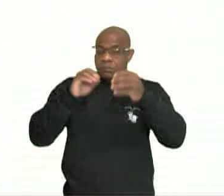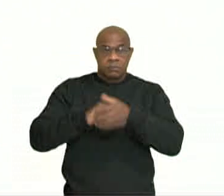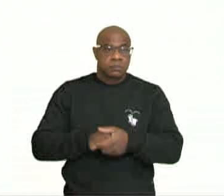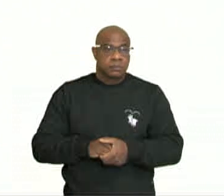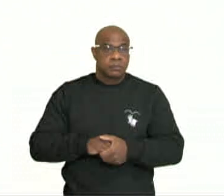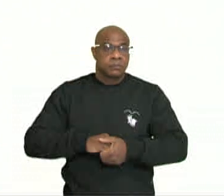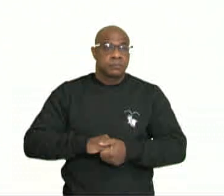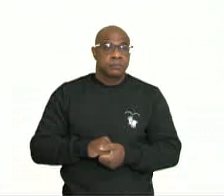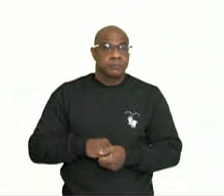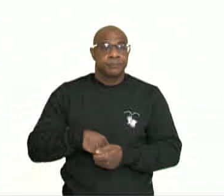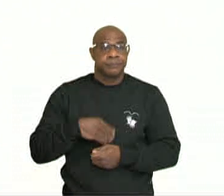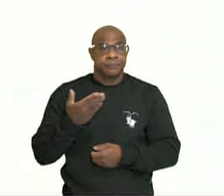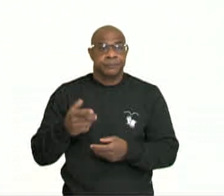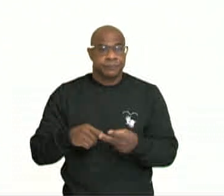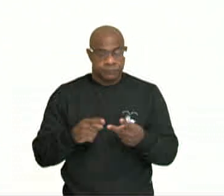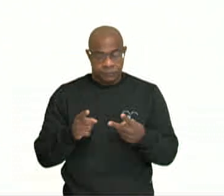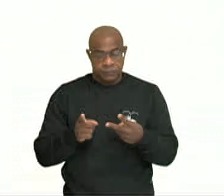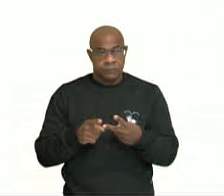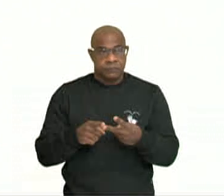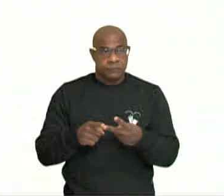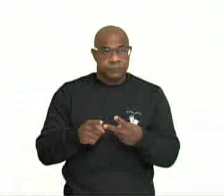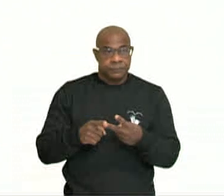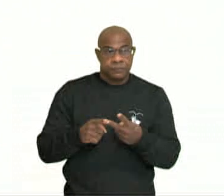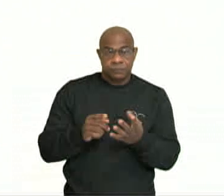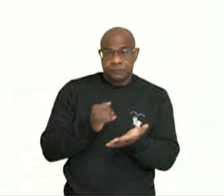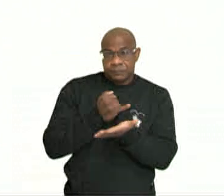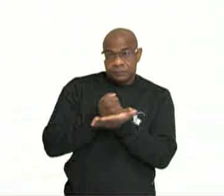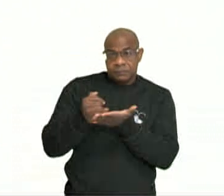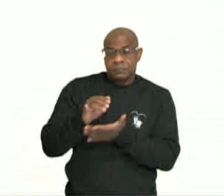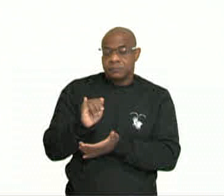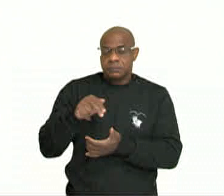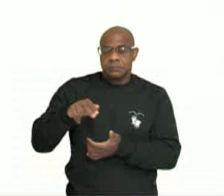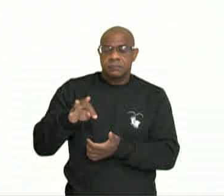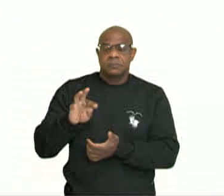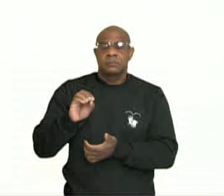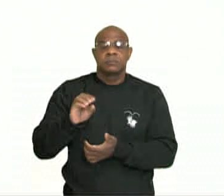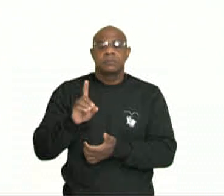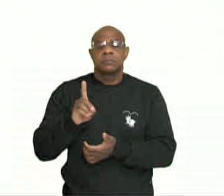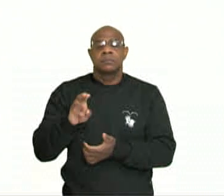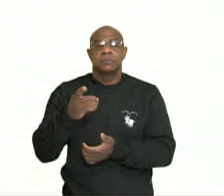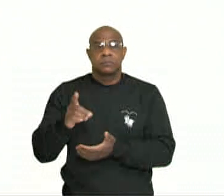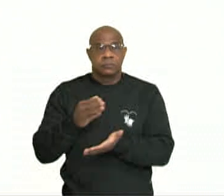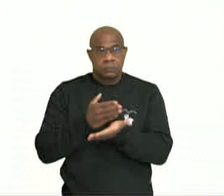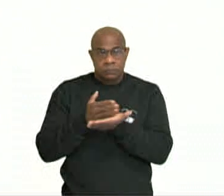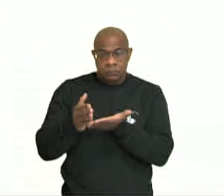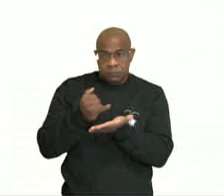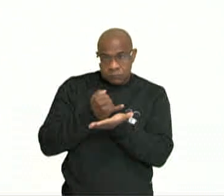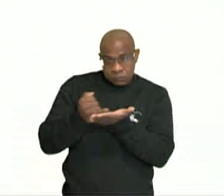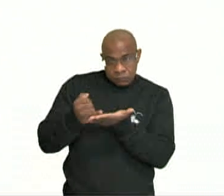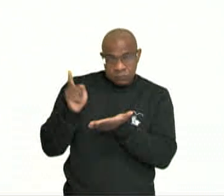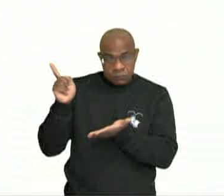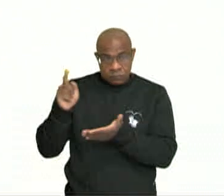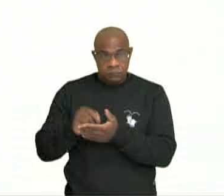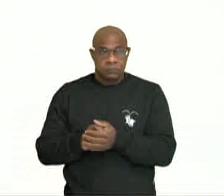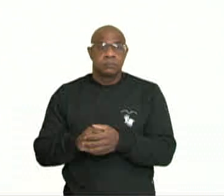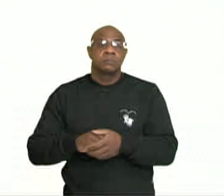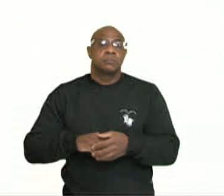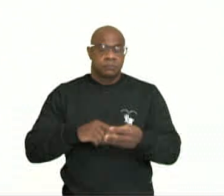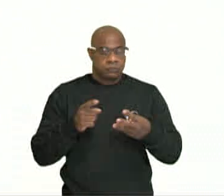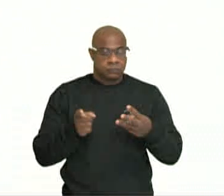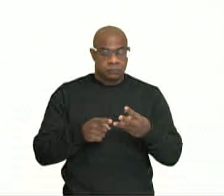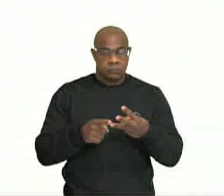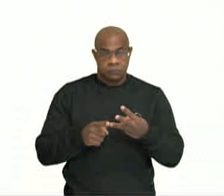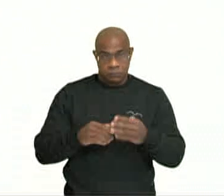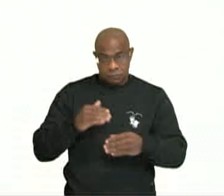contextualizar esse tema. No desenvolvimento, você vai usar o quê? Estratégias para persuadir o